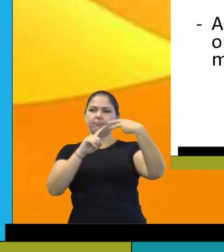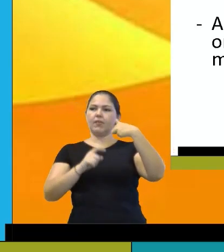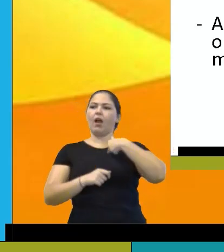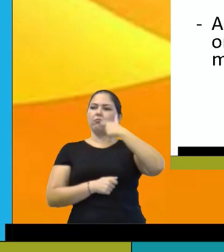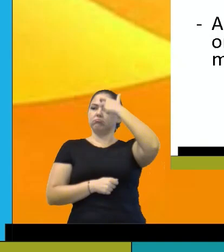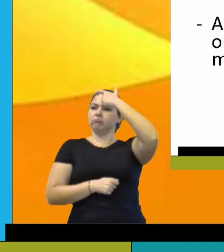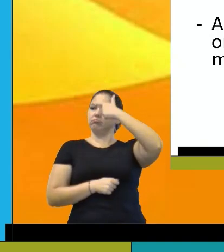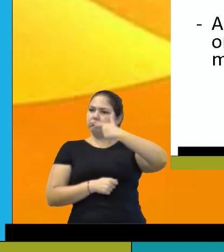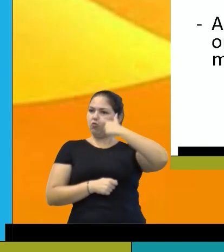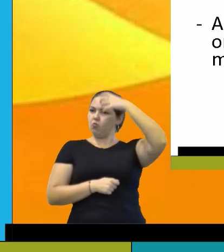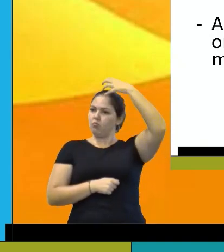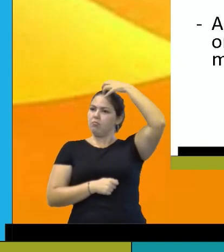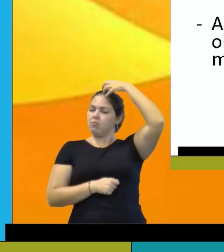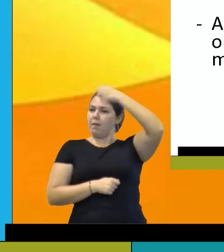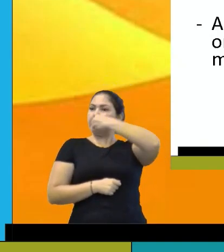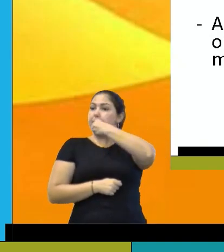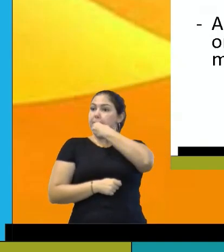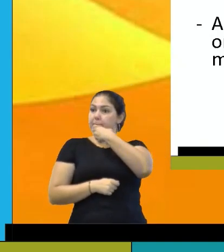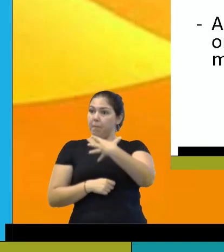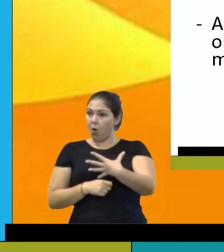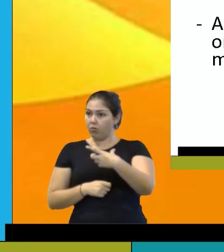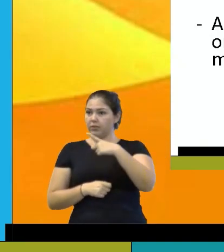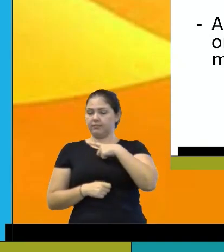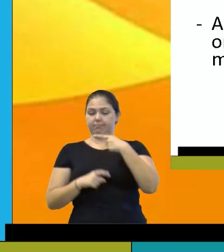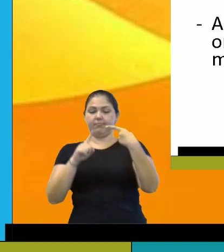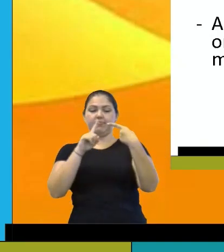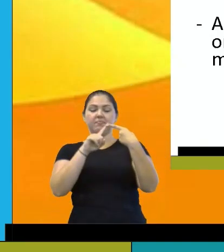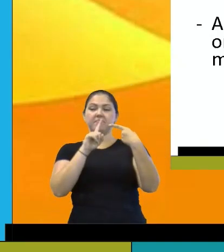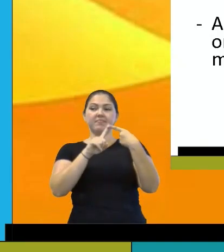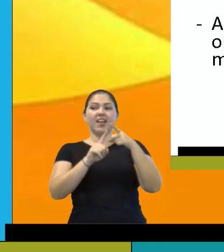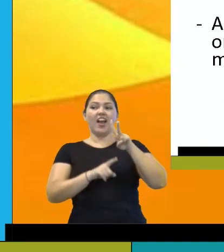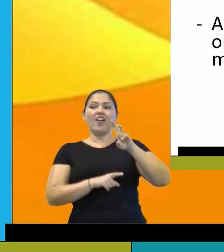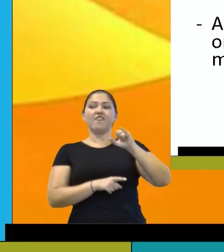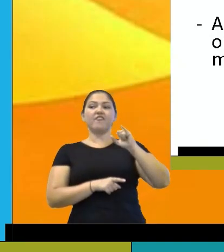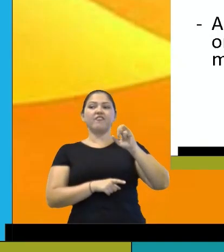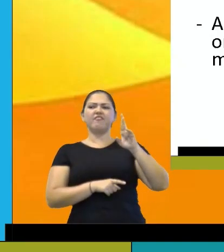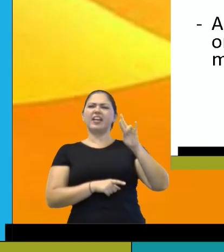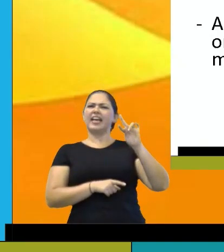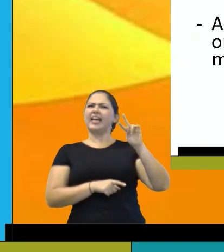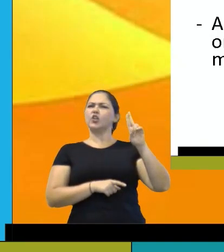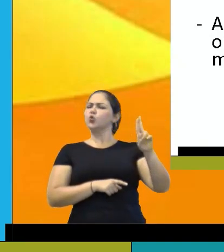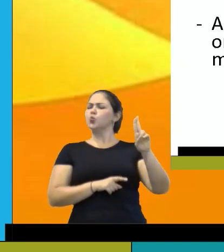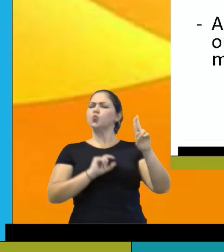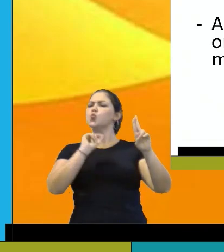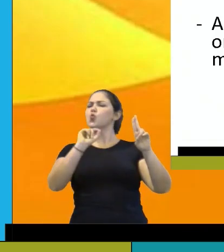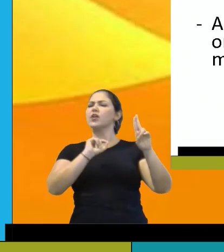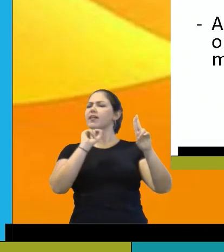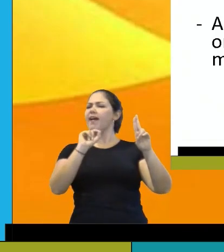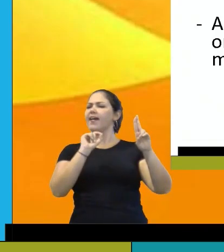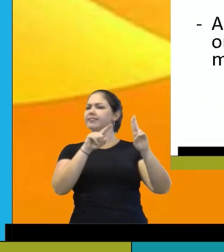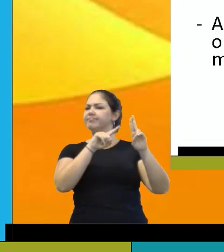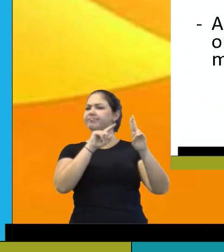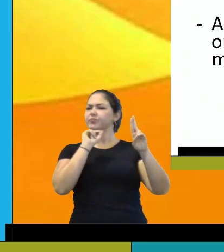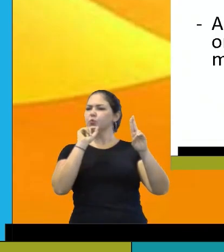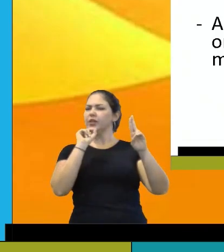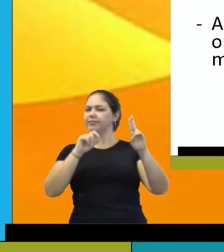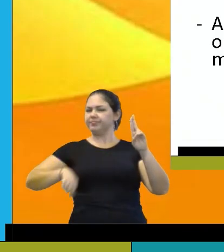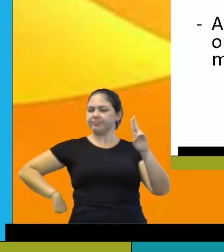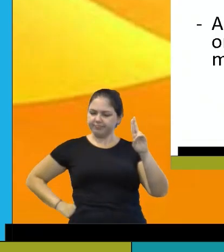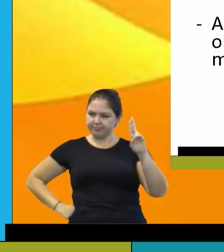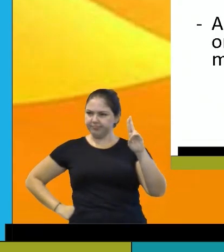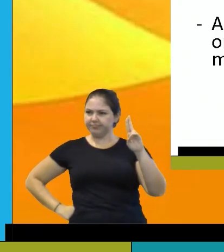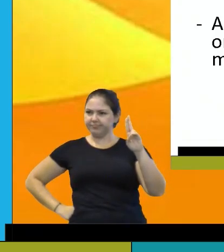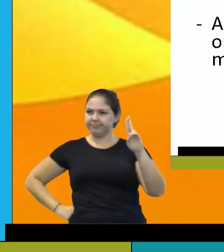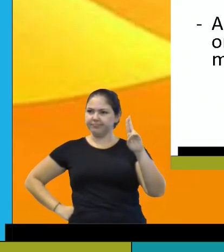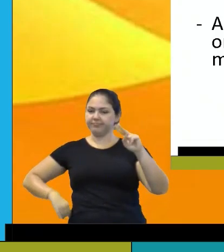é preciso ser dotado de virtude e fortuna. O que é que significa virtude? Virtude vem